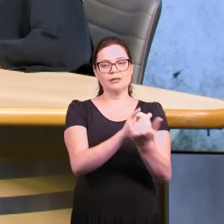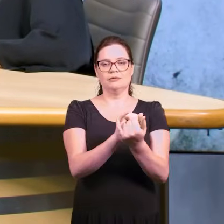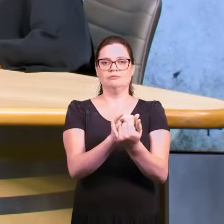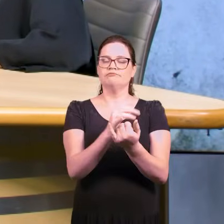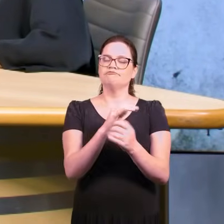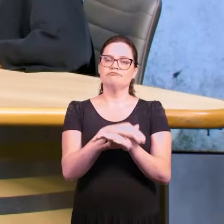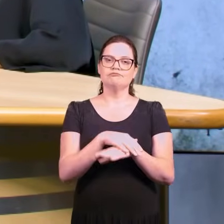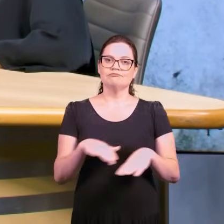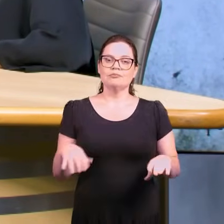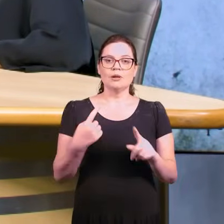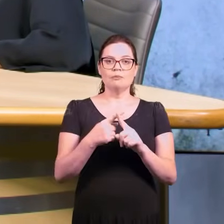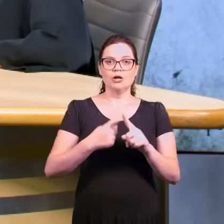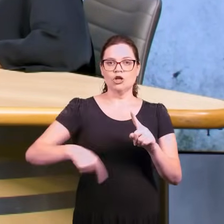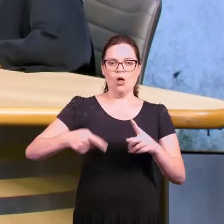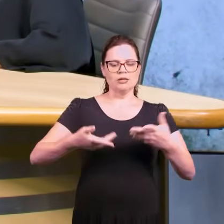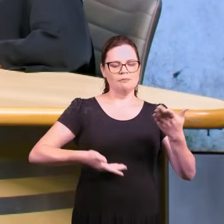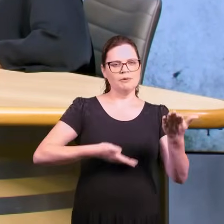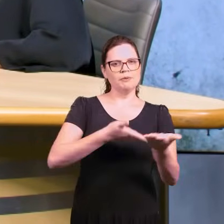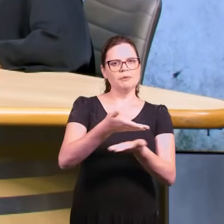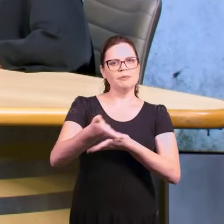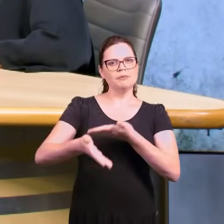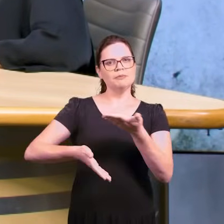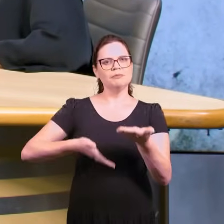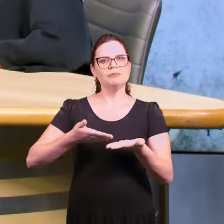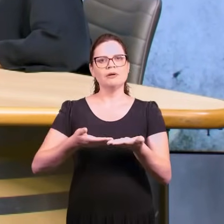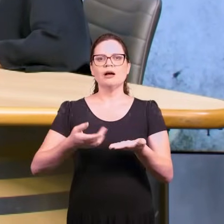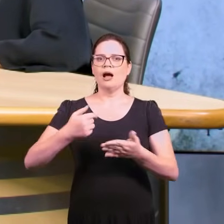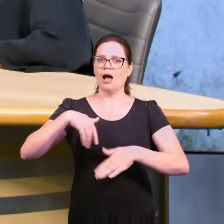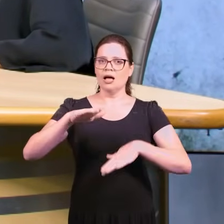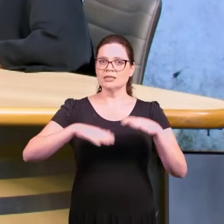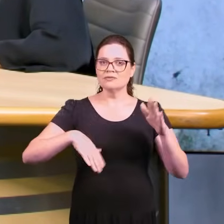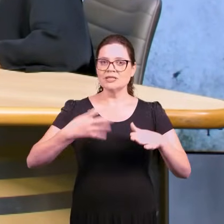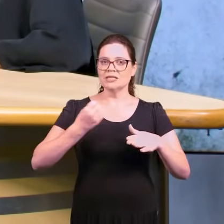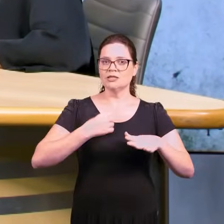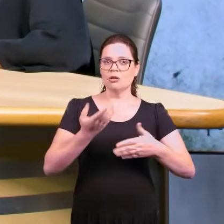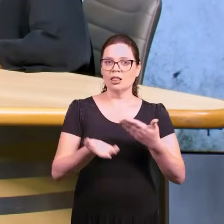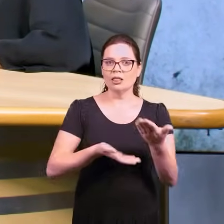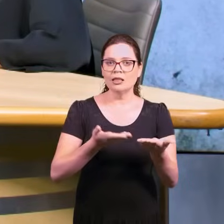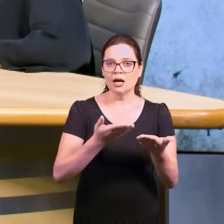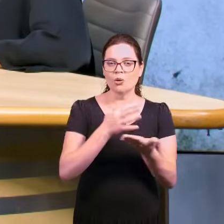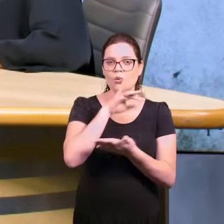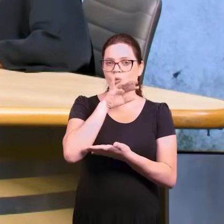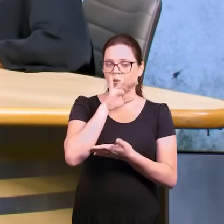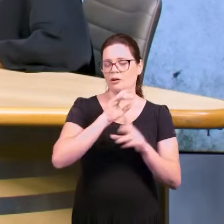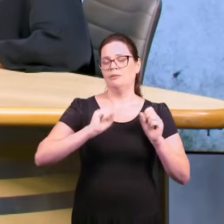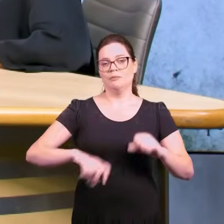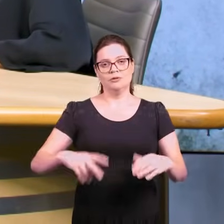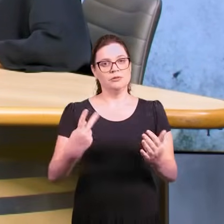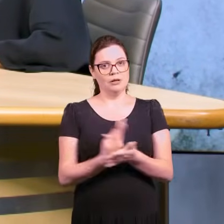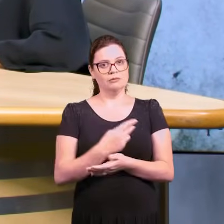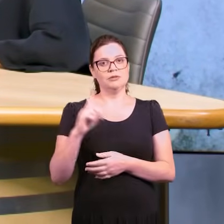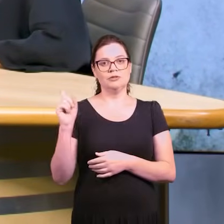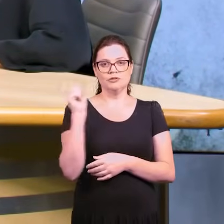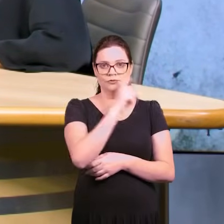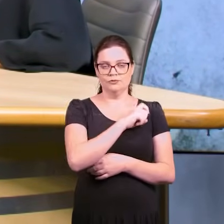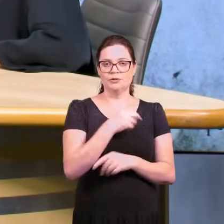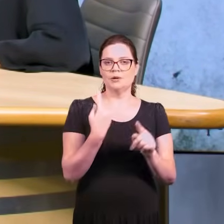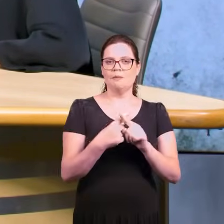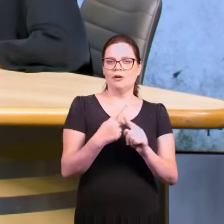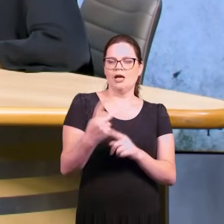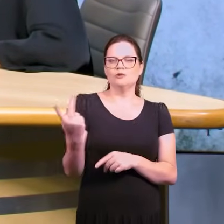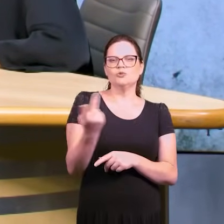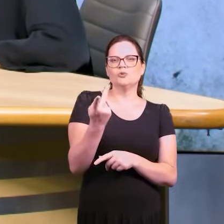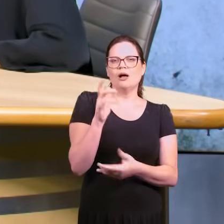muitas vezes levam a essas dificuldades, né? Todo casal, logo que